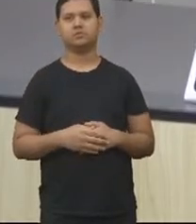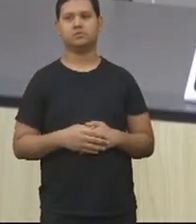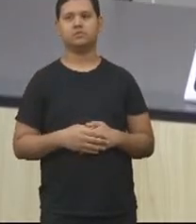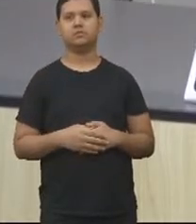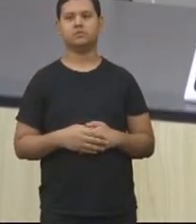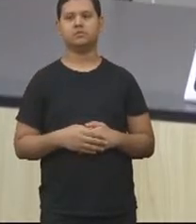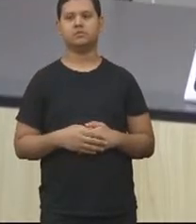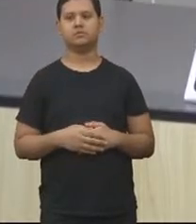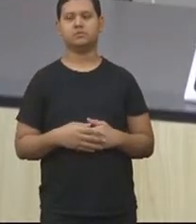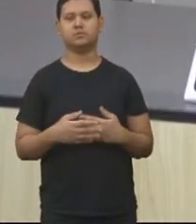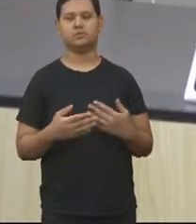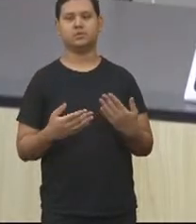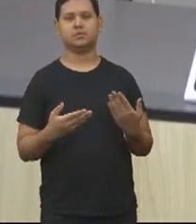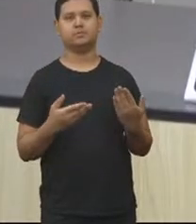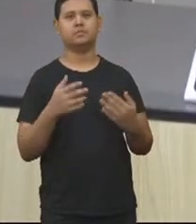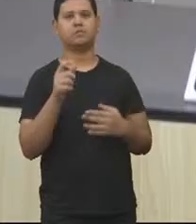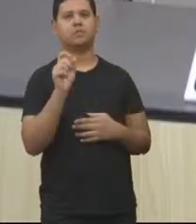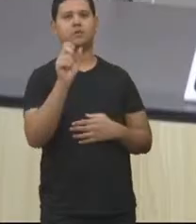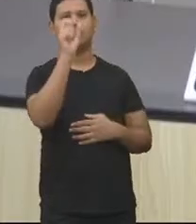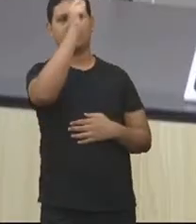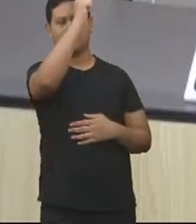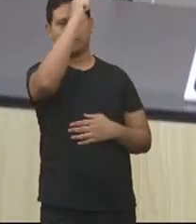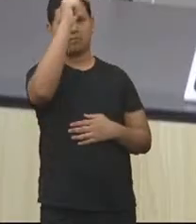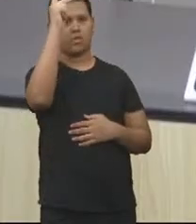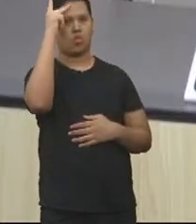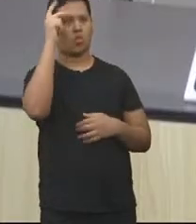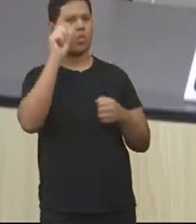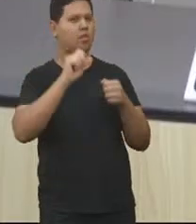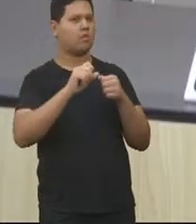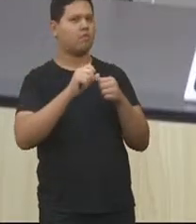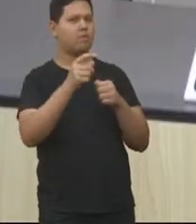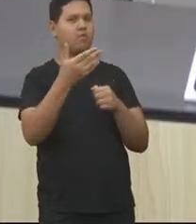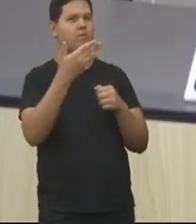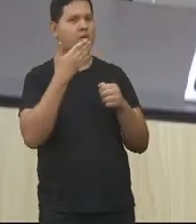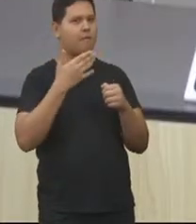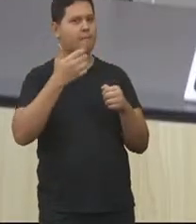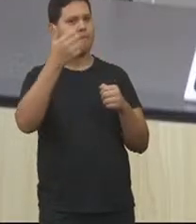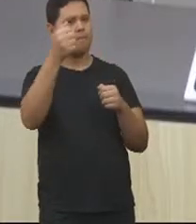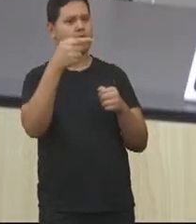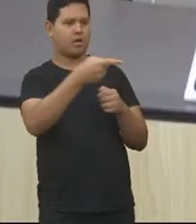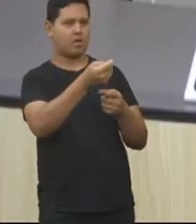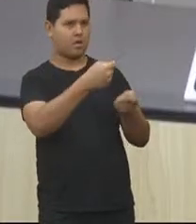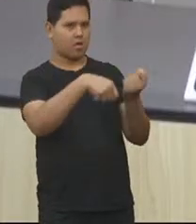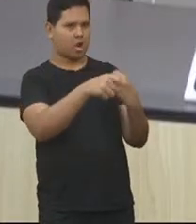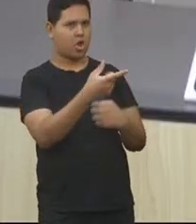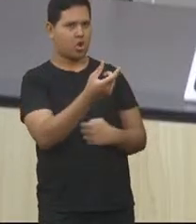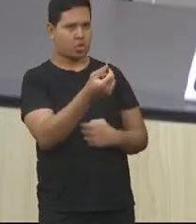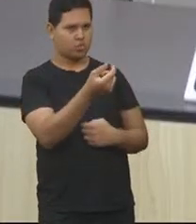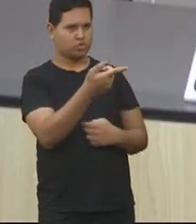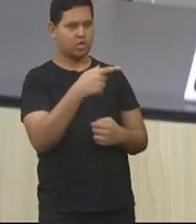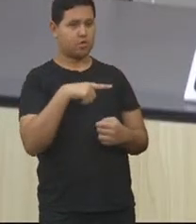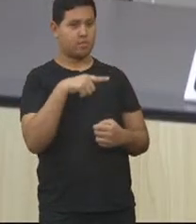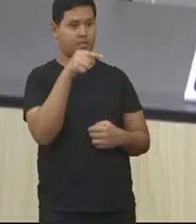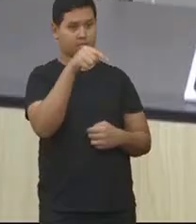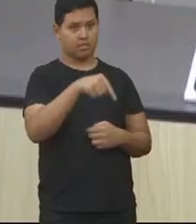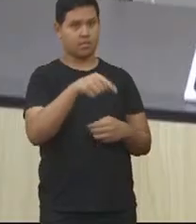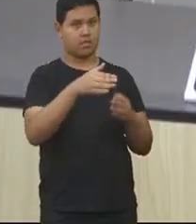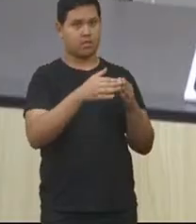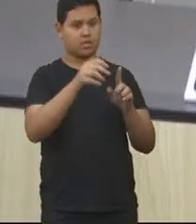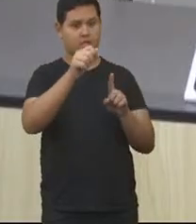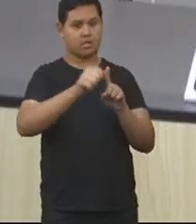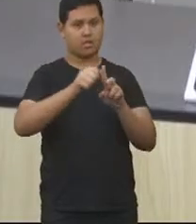O que a Prefeitura fez para melhorar esse caixa e trazer esse resultado positivo nesses 4 primeiros